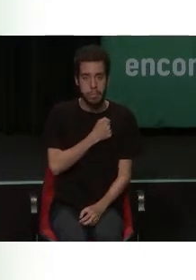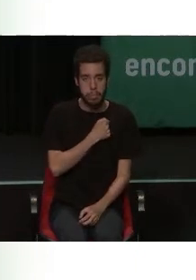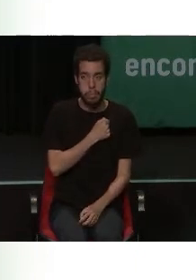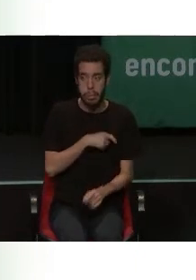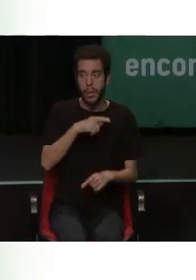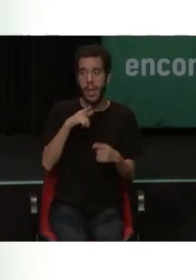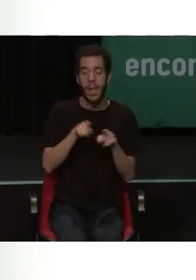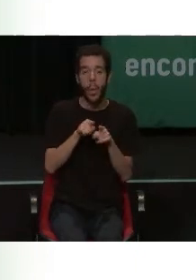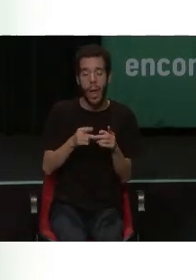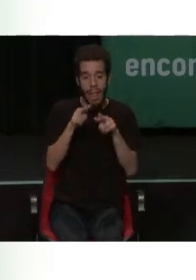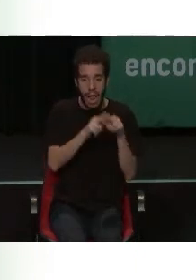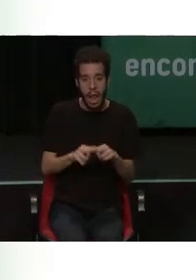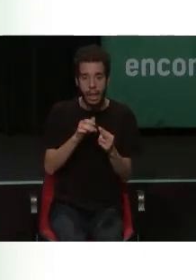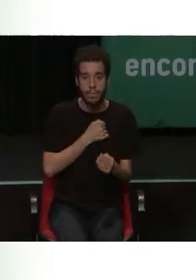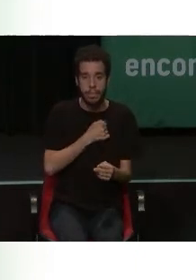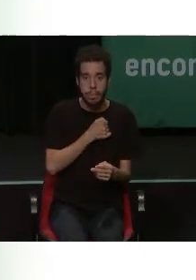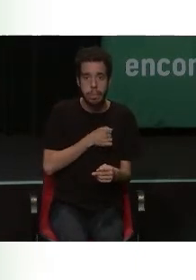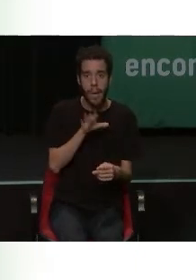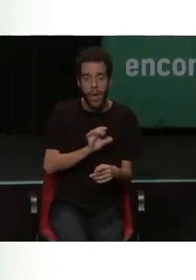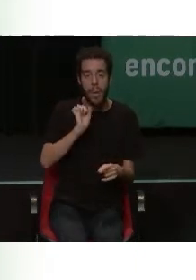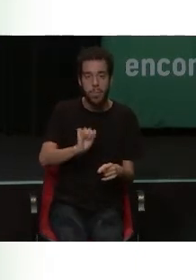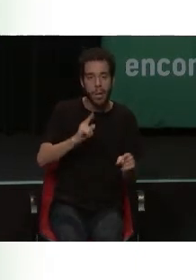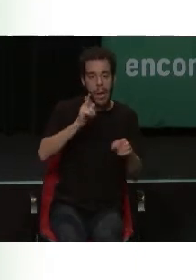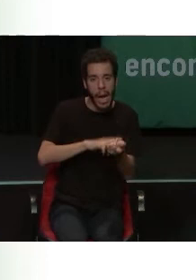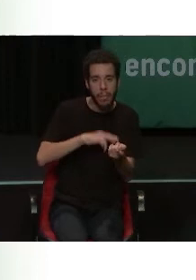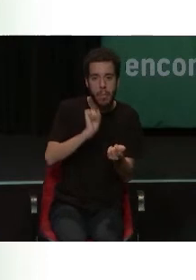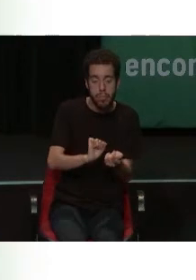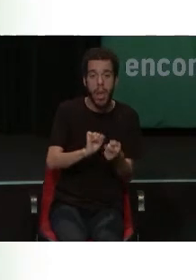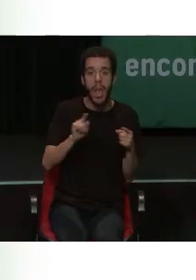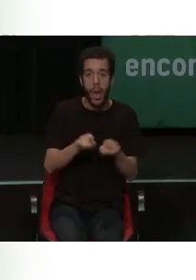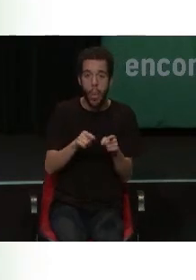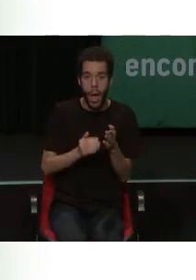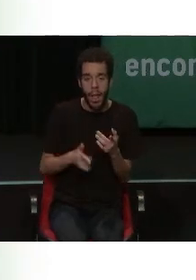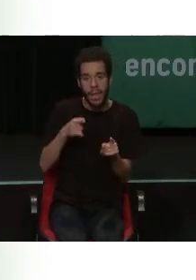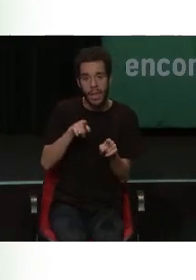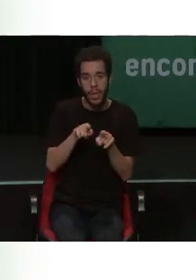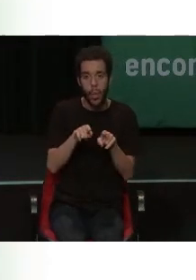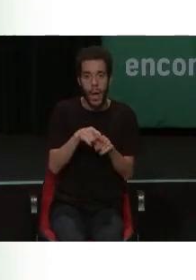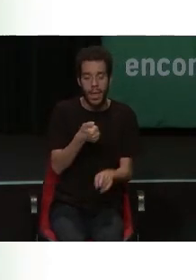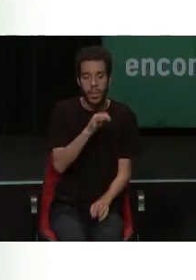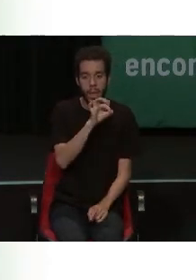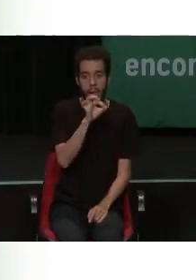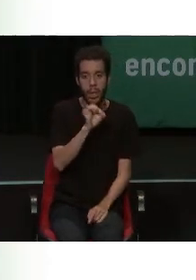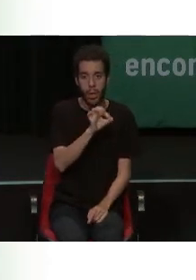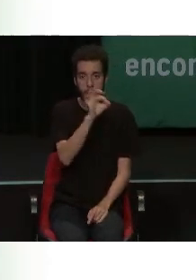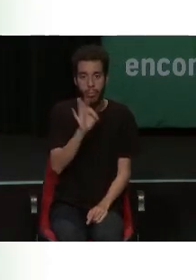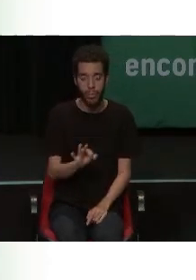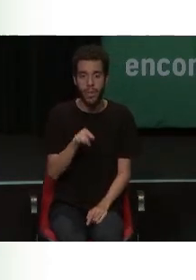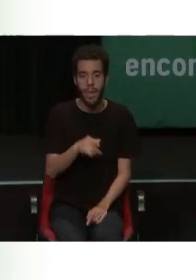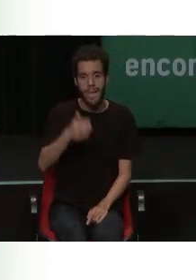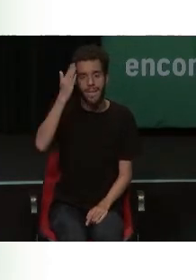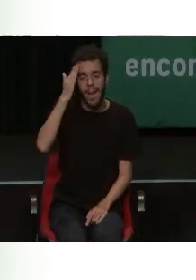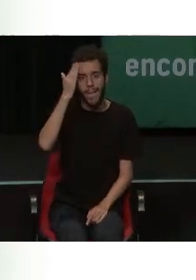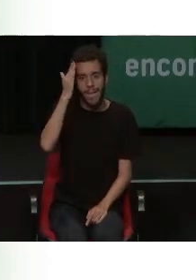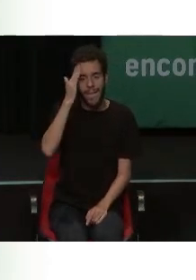eles conseguiram, e nós replicámos essa experiência, conseguiram 58% de previsão